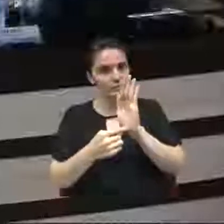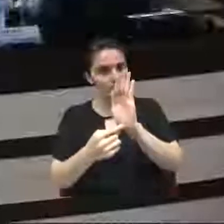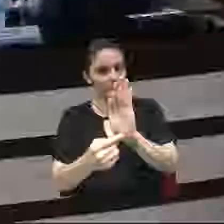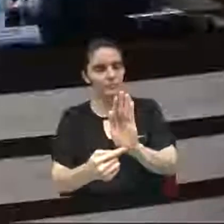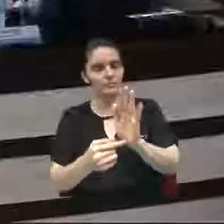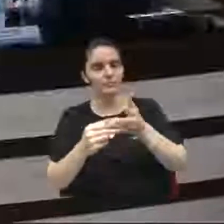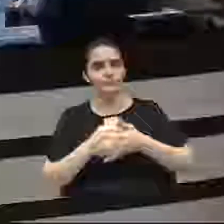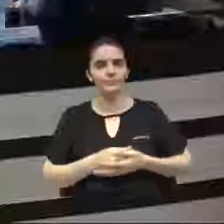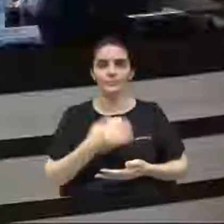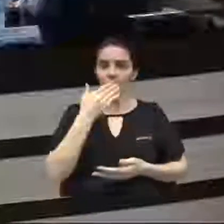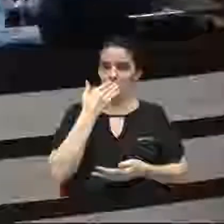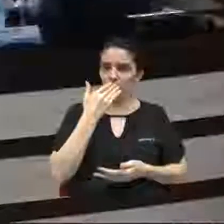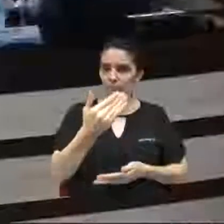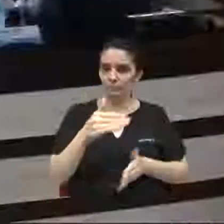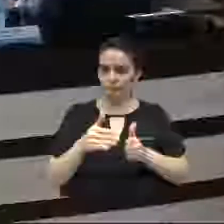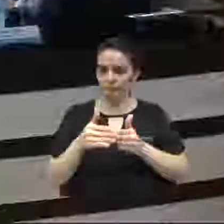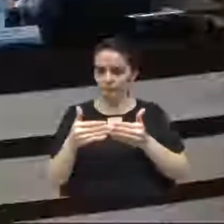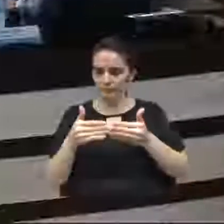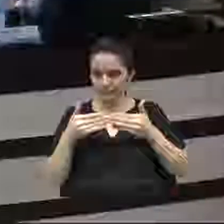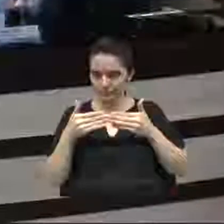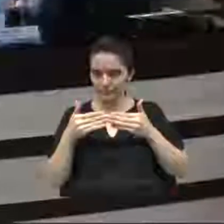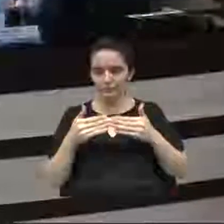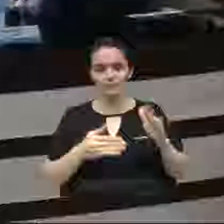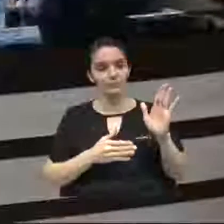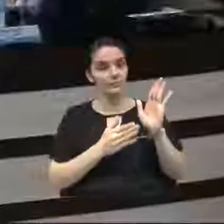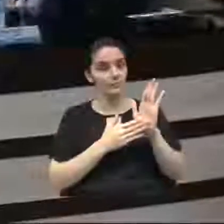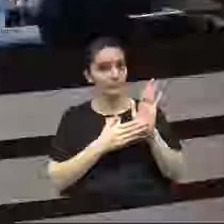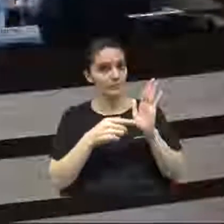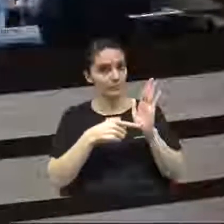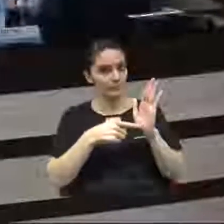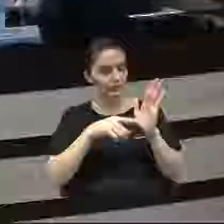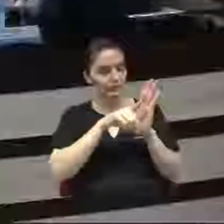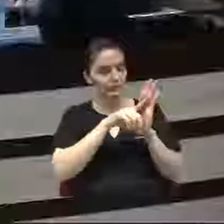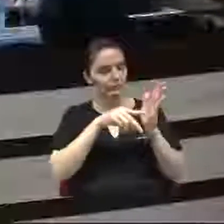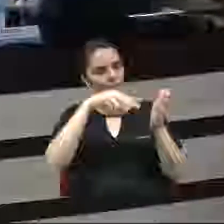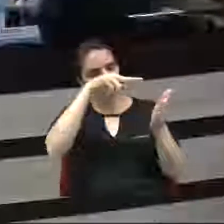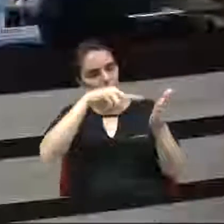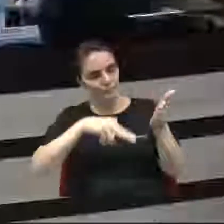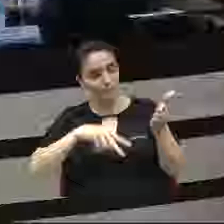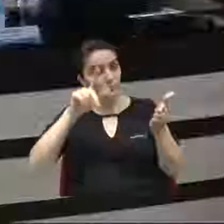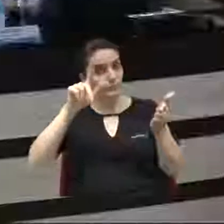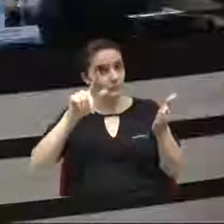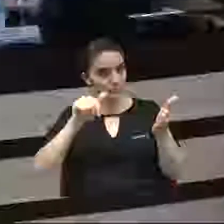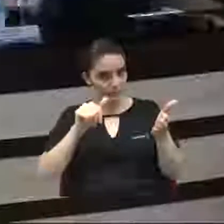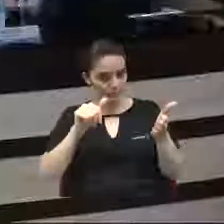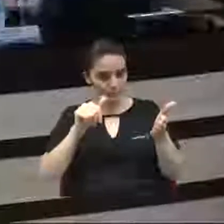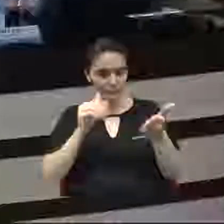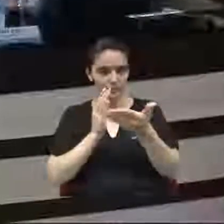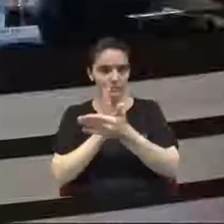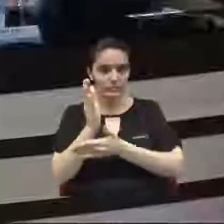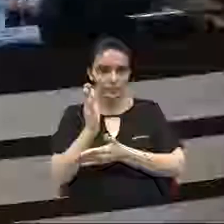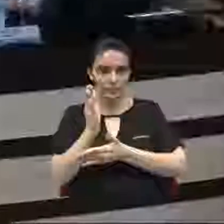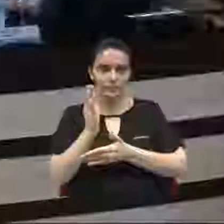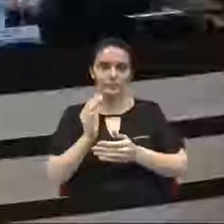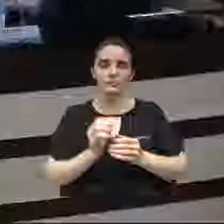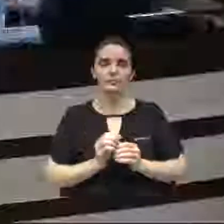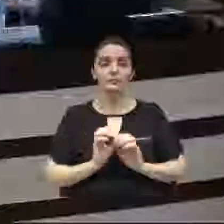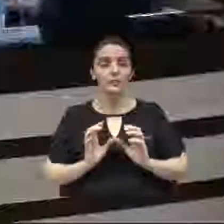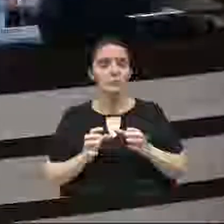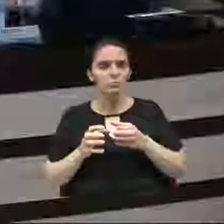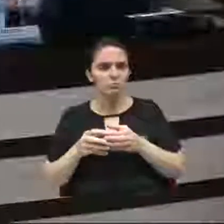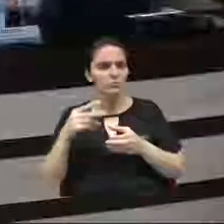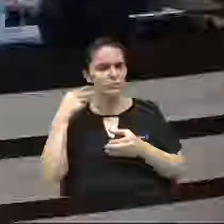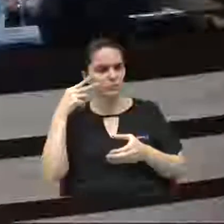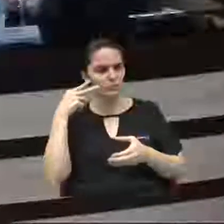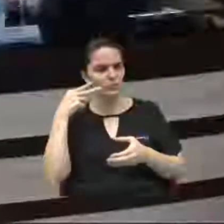apresentado. Solicitamos que a presente proposta de lei seja apreciada, discutida e, ao final, aprovada pelos ilustres